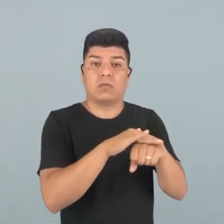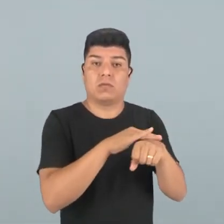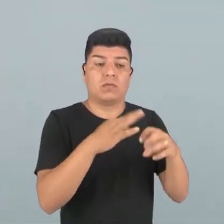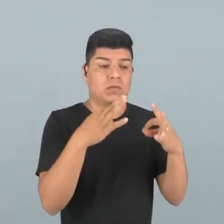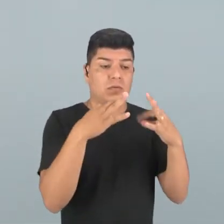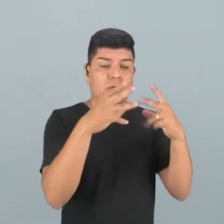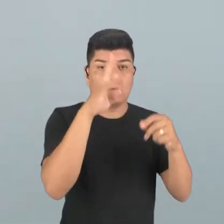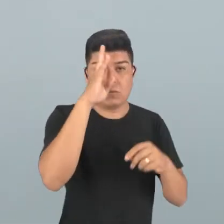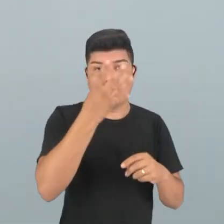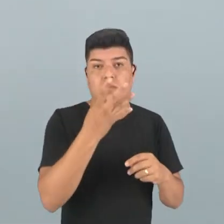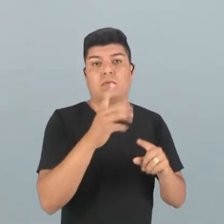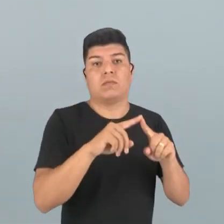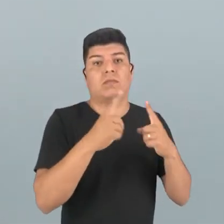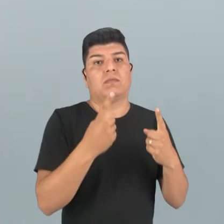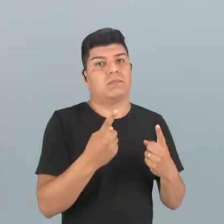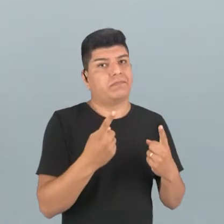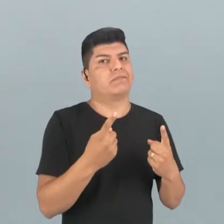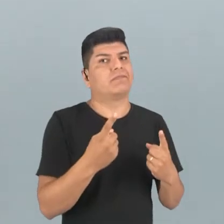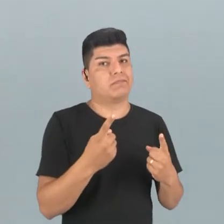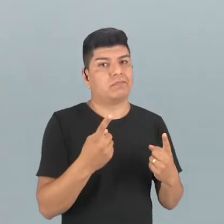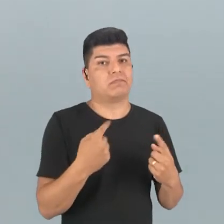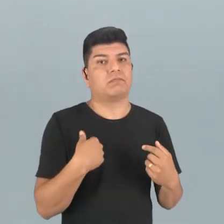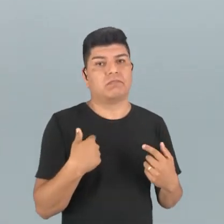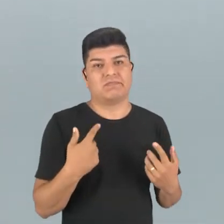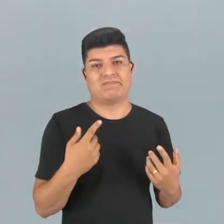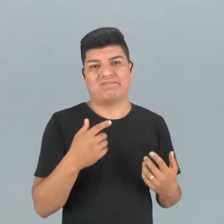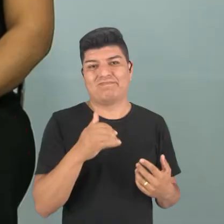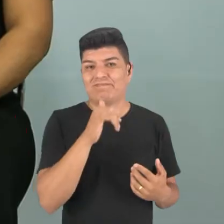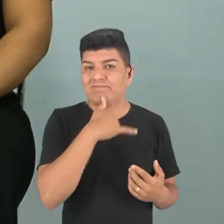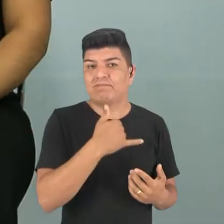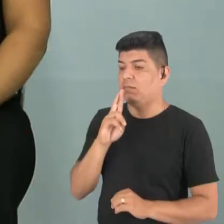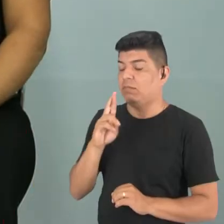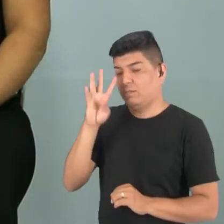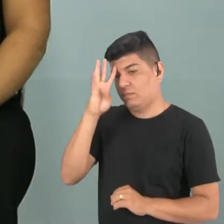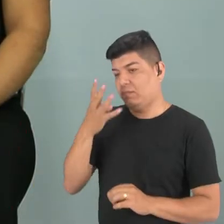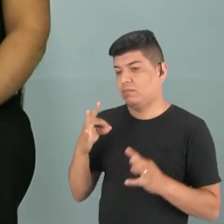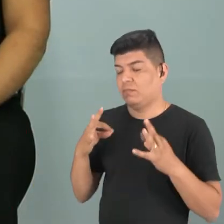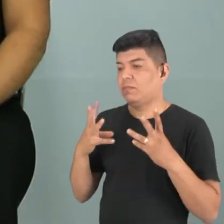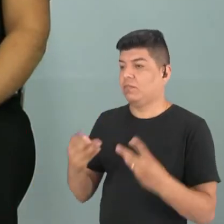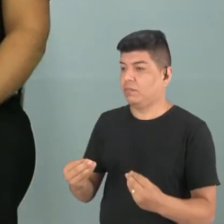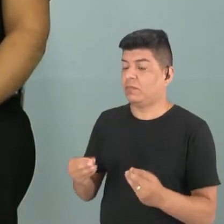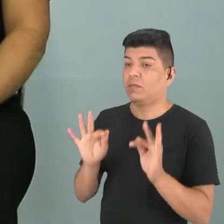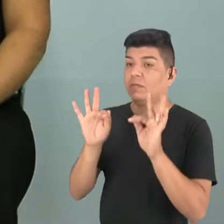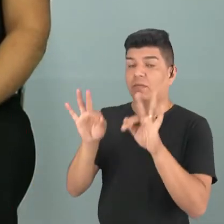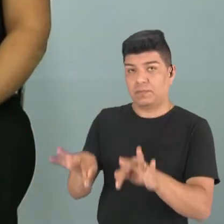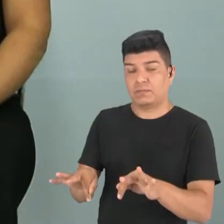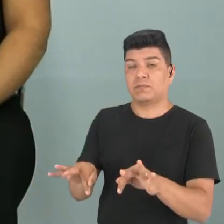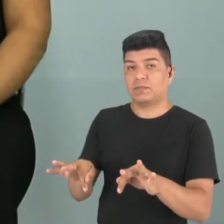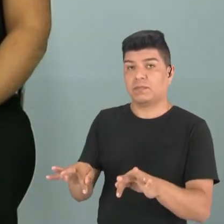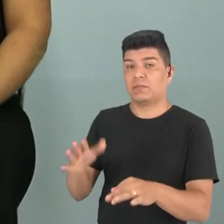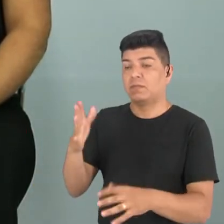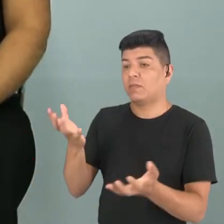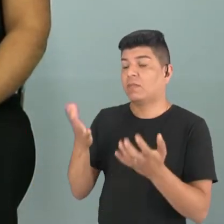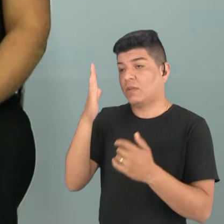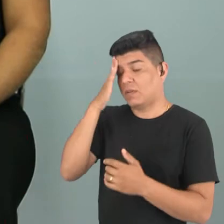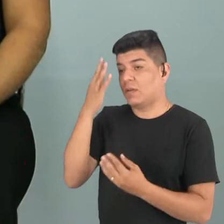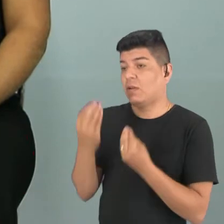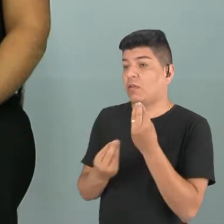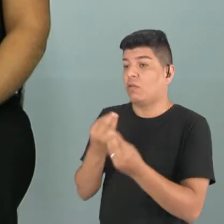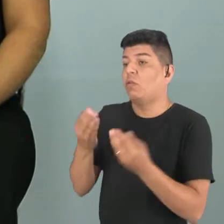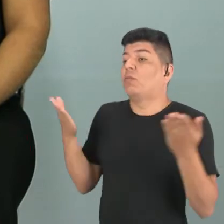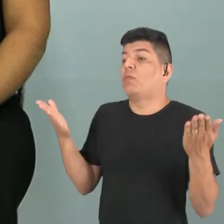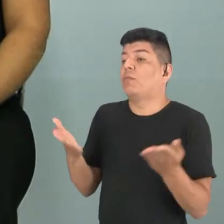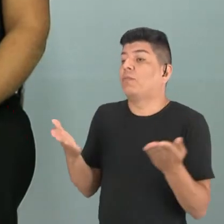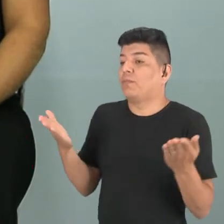foi resolvido, mas foi uma situação muito desagradável. E, para finalizarmos, eu queria saber como você está